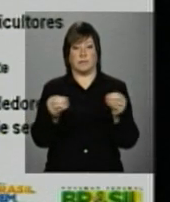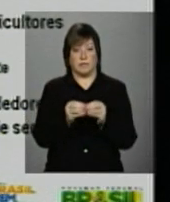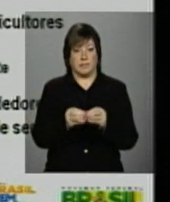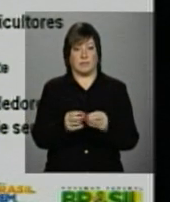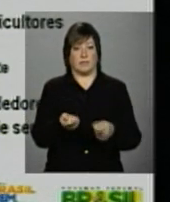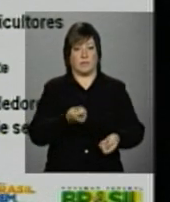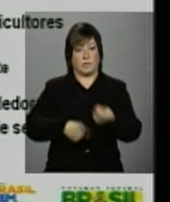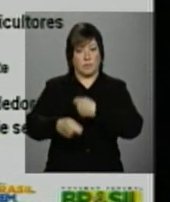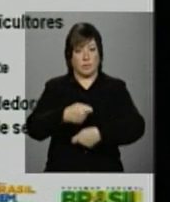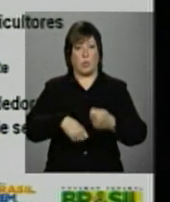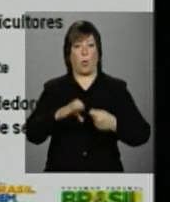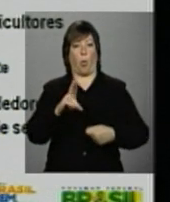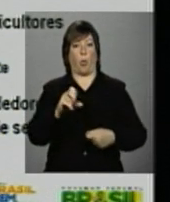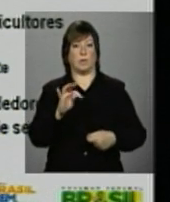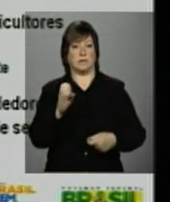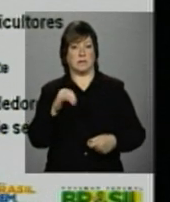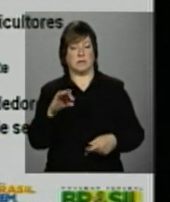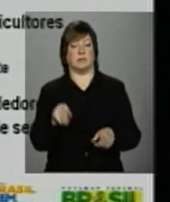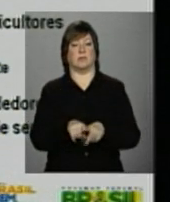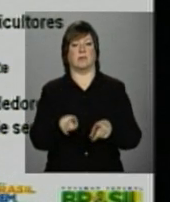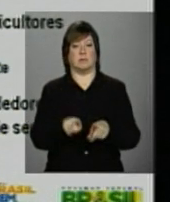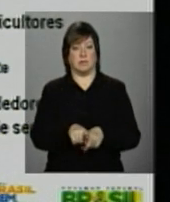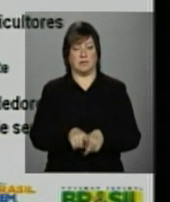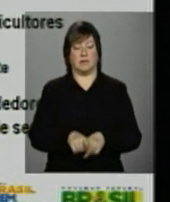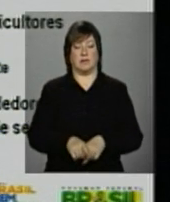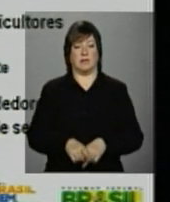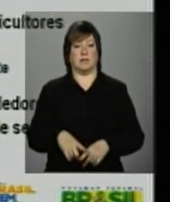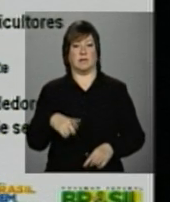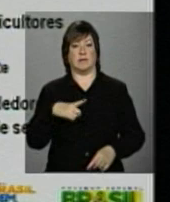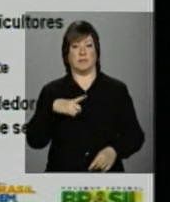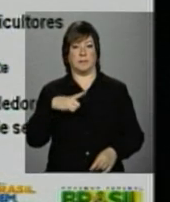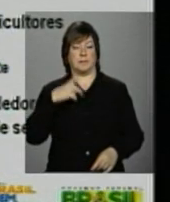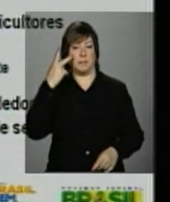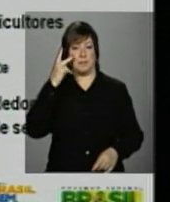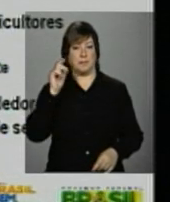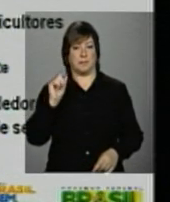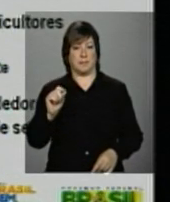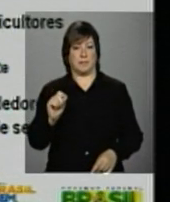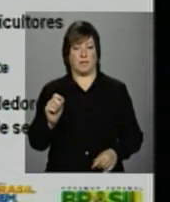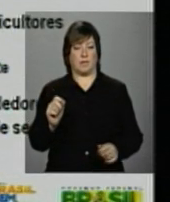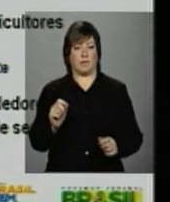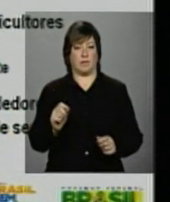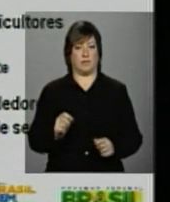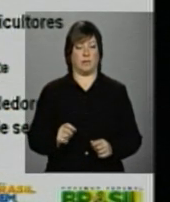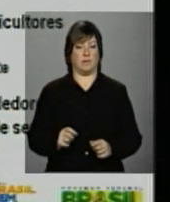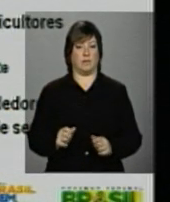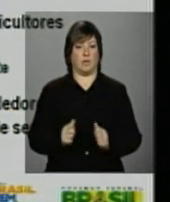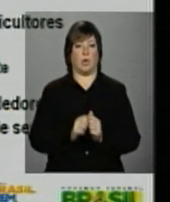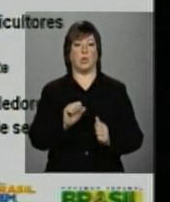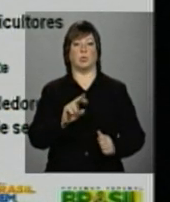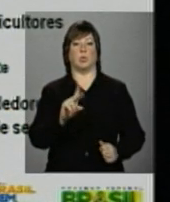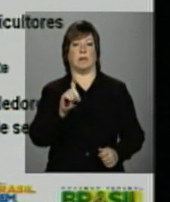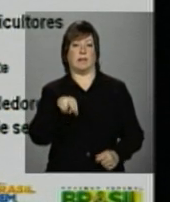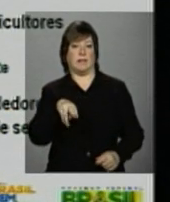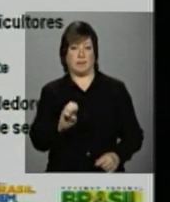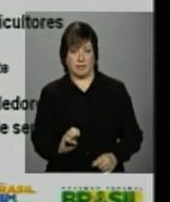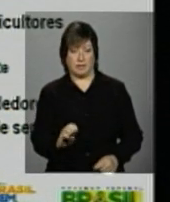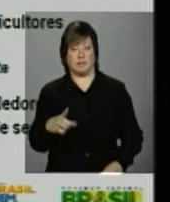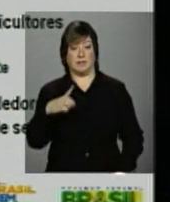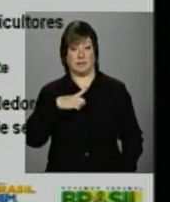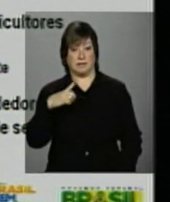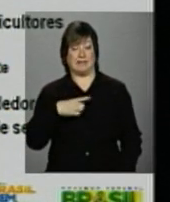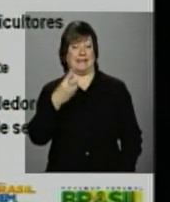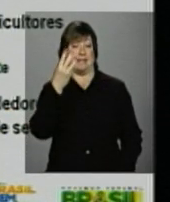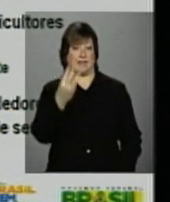giro e custe agrícola e pecuário para com com né através da da Suene são três